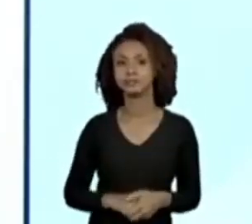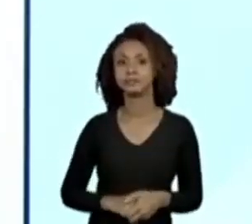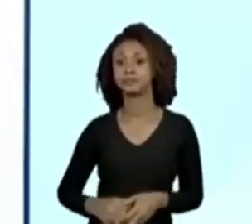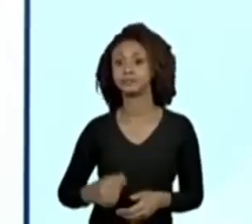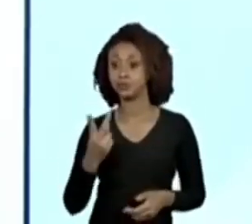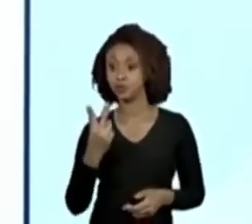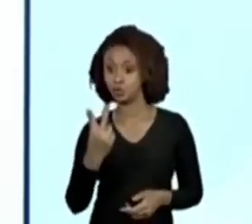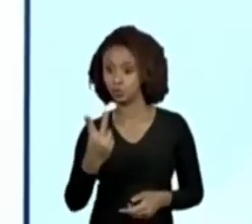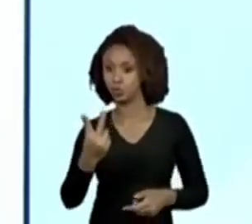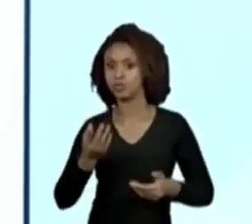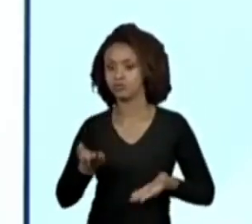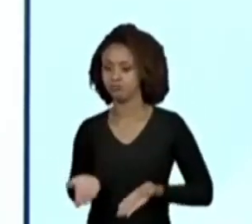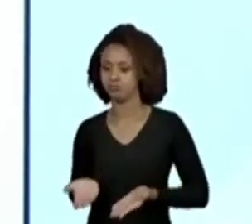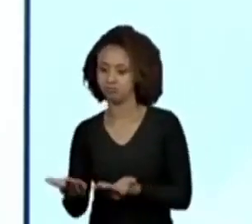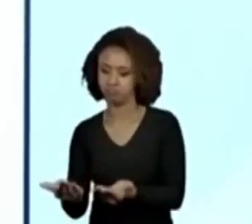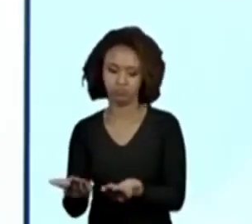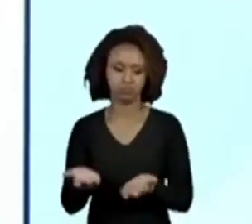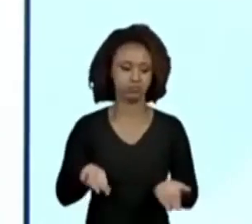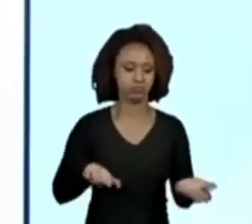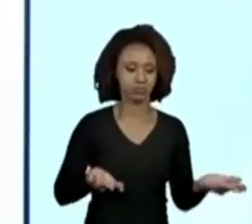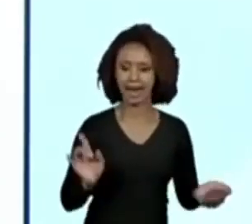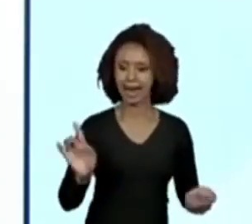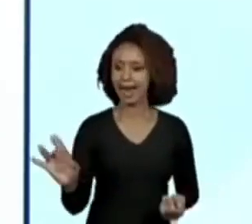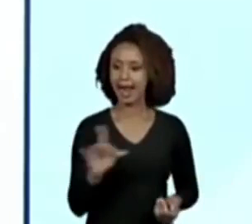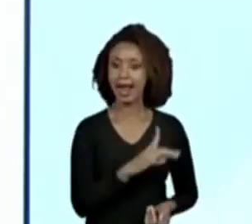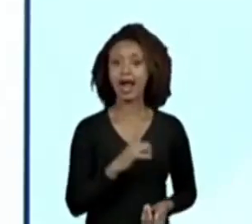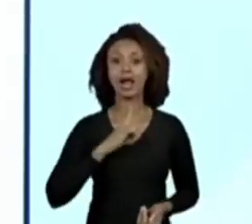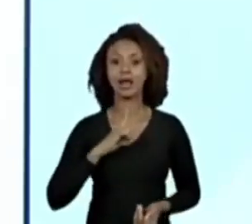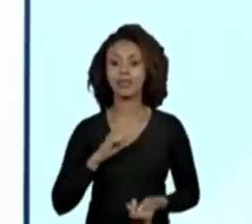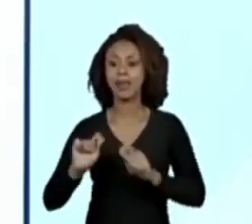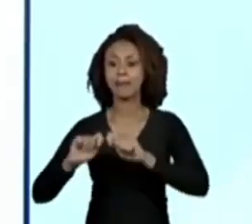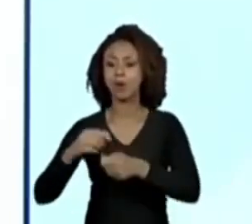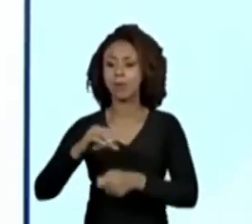com 10 pães em cada uma